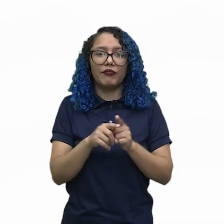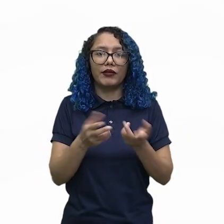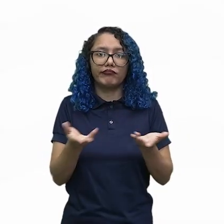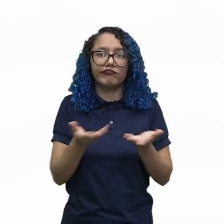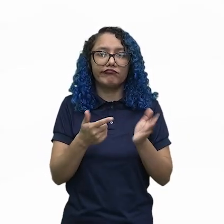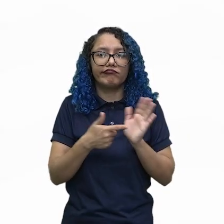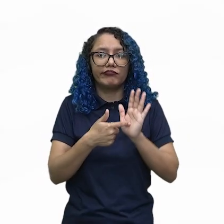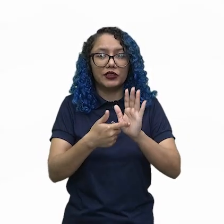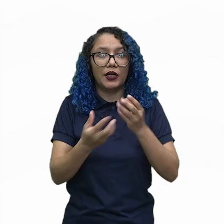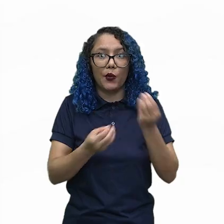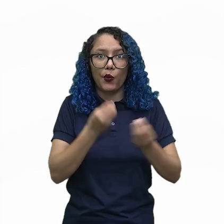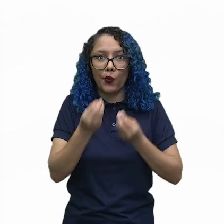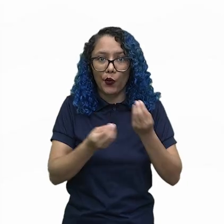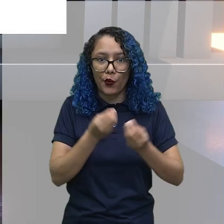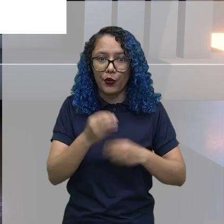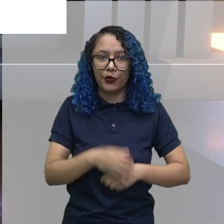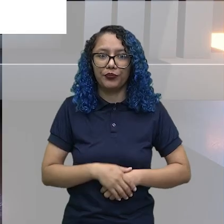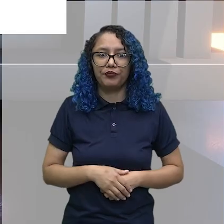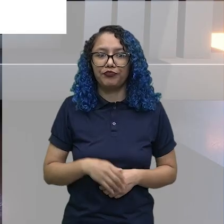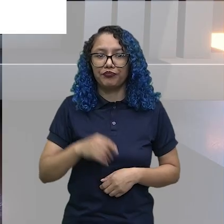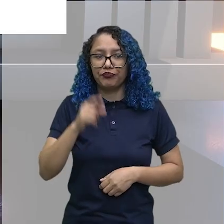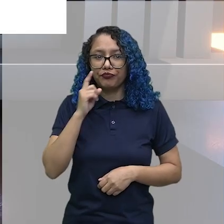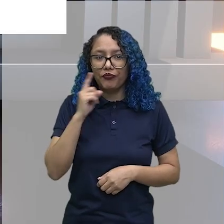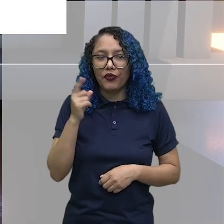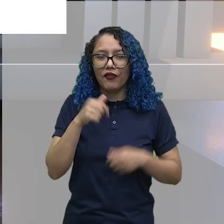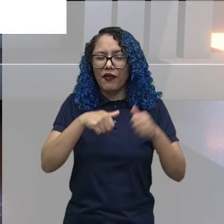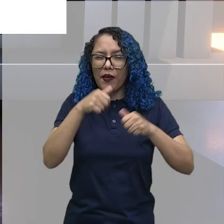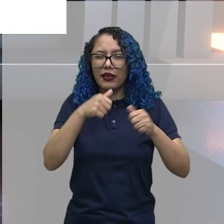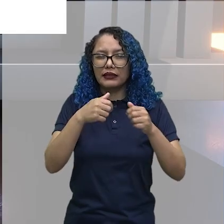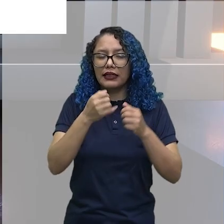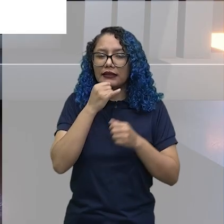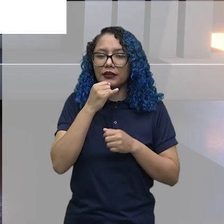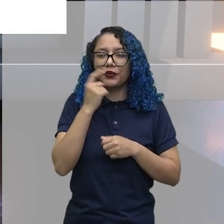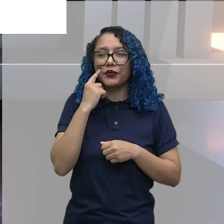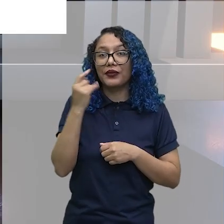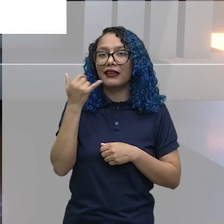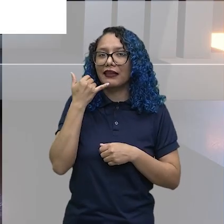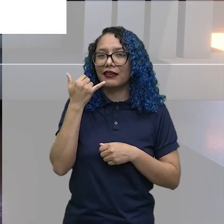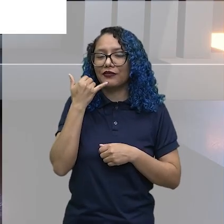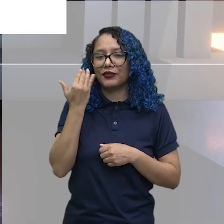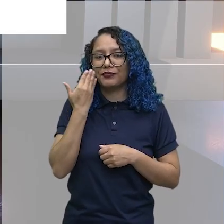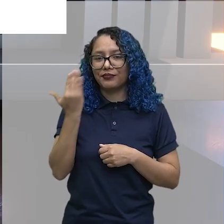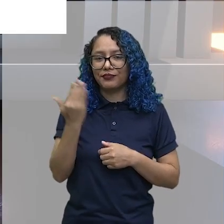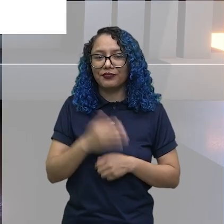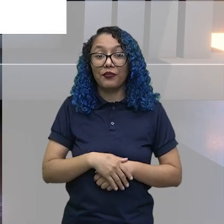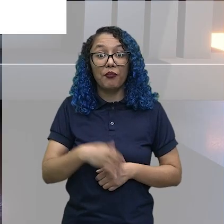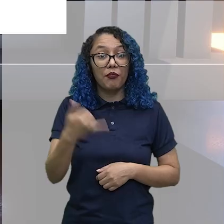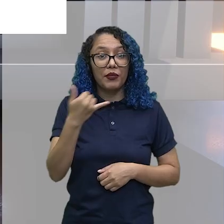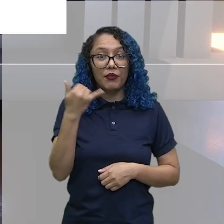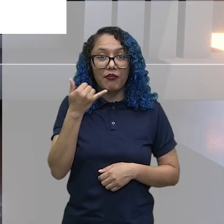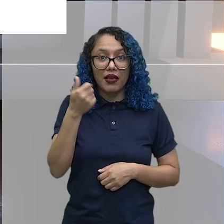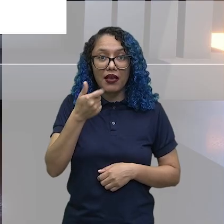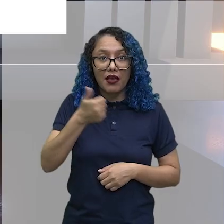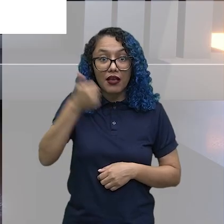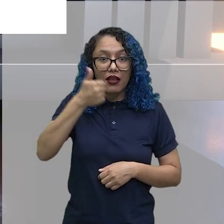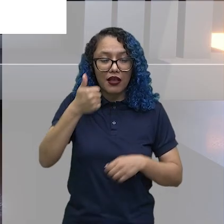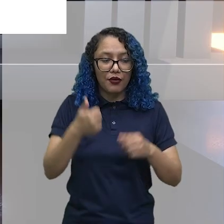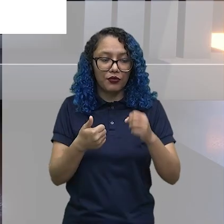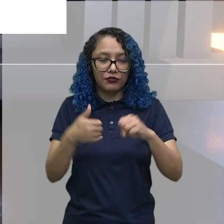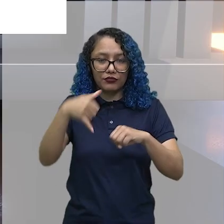A evolução dos meios de comunicação, analisando um exemplo, o telefone, né? Nós temos o primeiro telefone criado